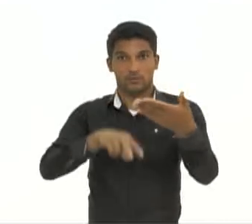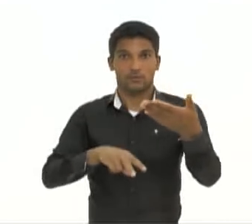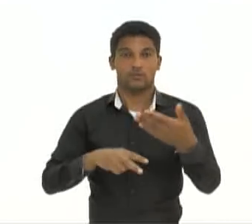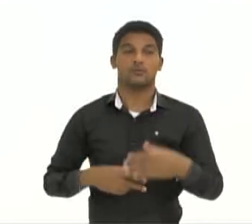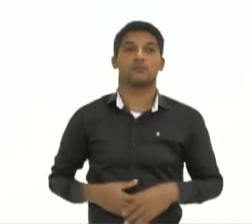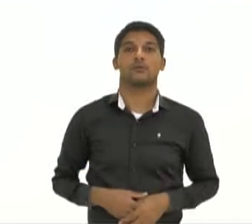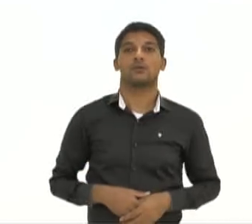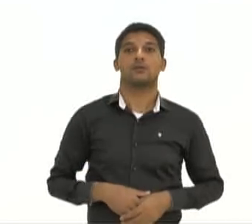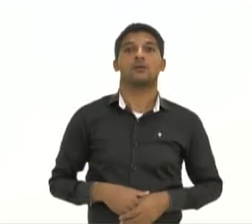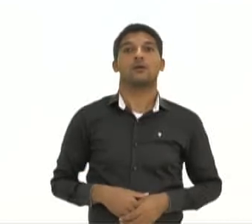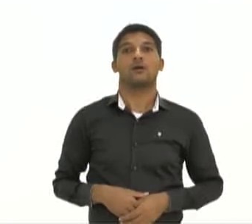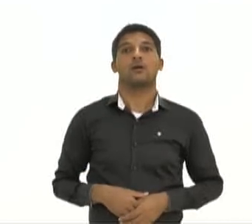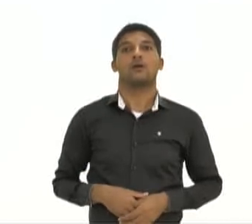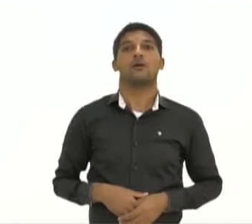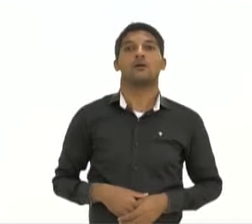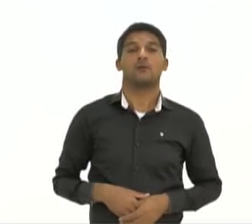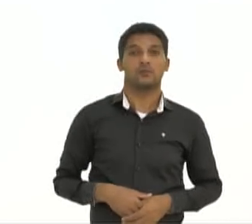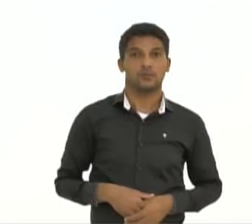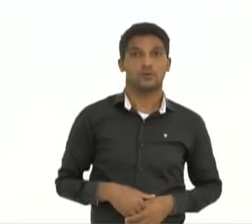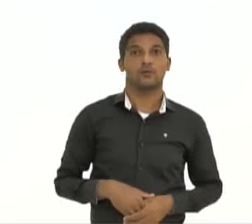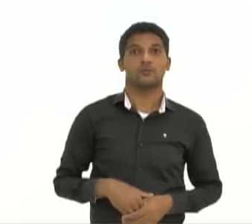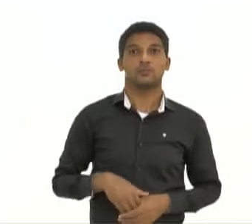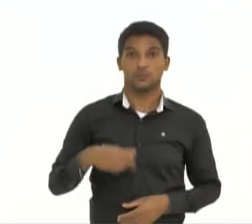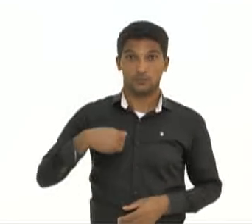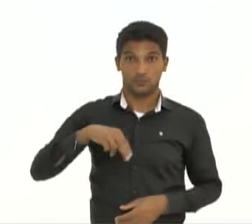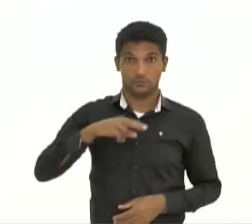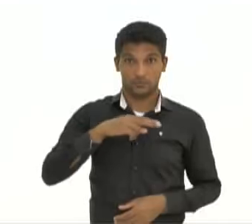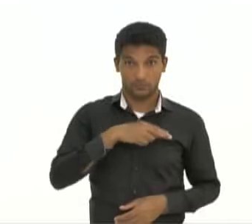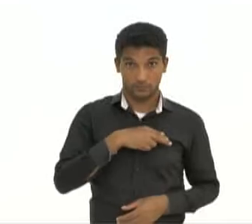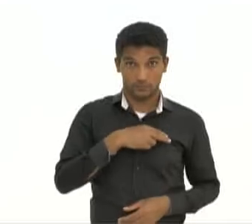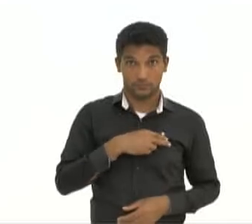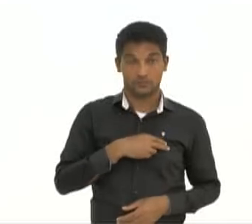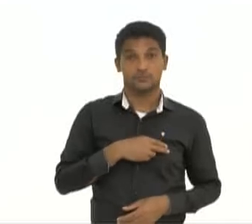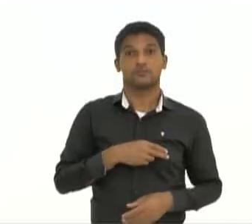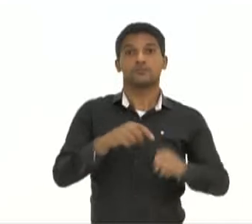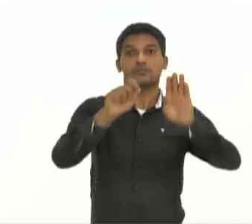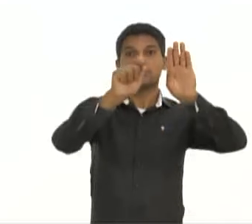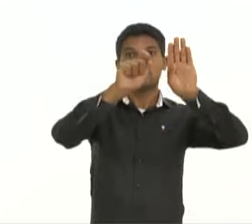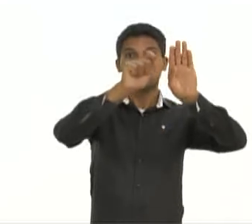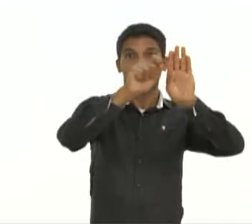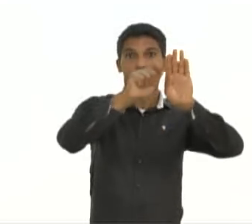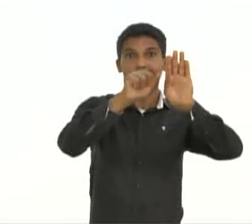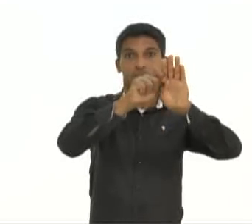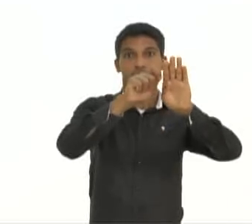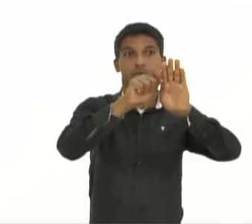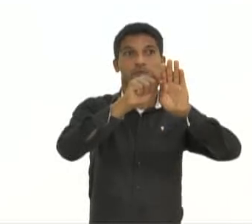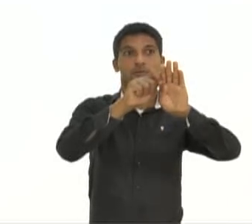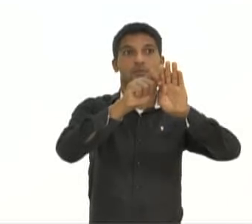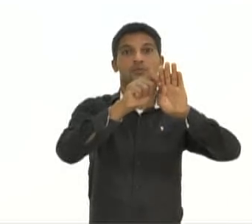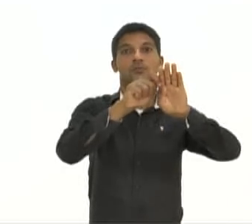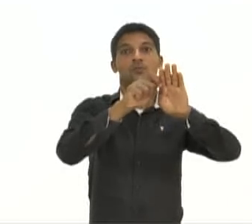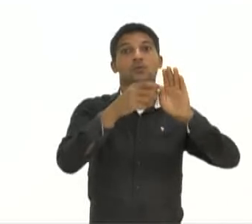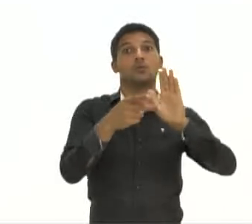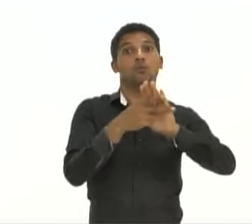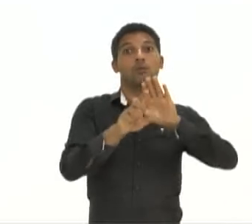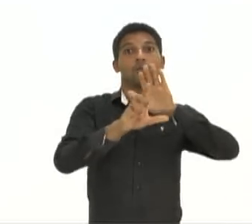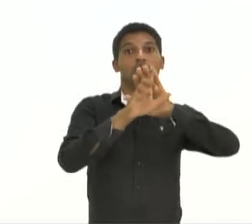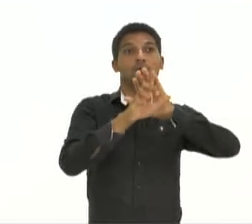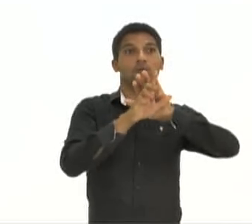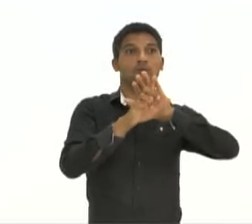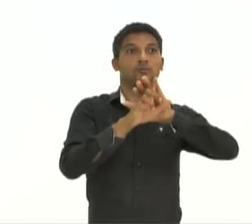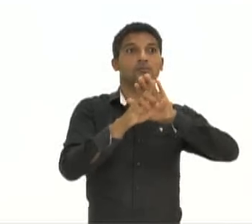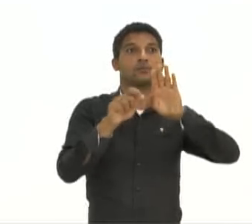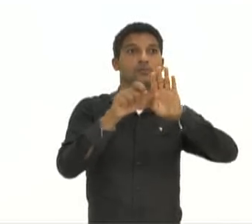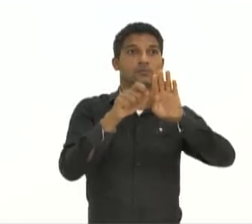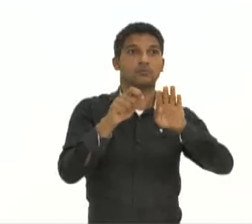no artigo 26 do Código de Defesa do Consumidor para reclamar de vícios em produtos e constatando-se que